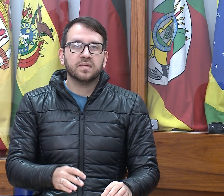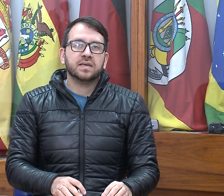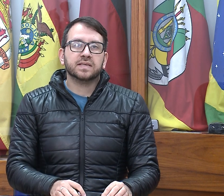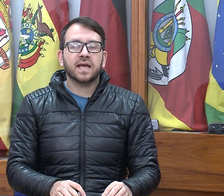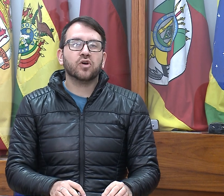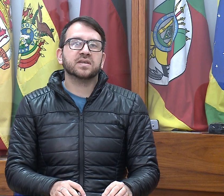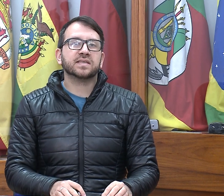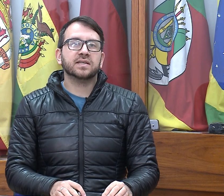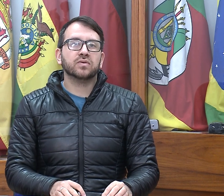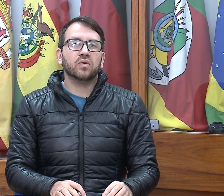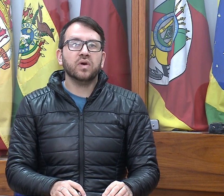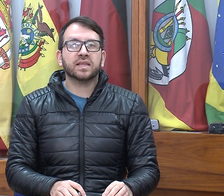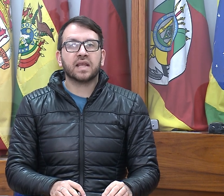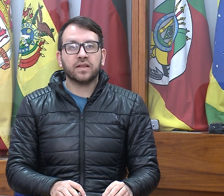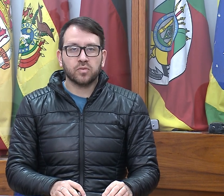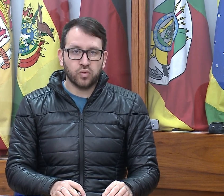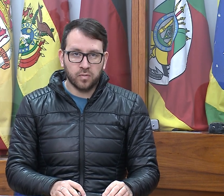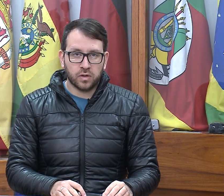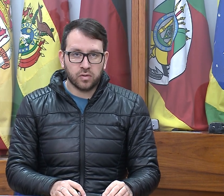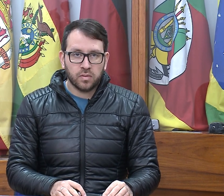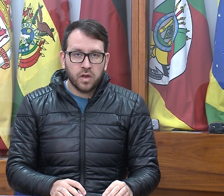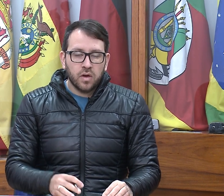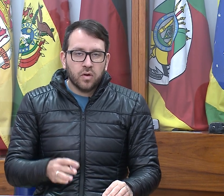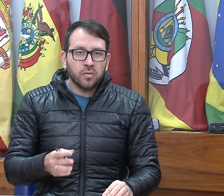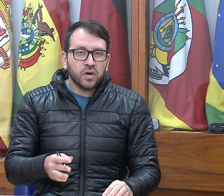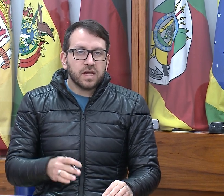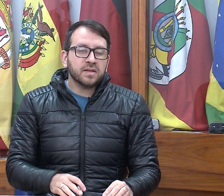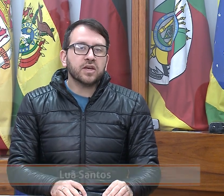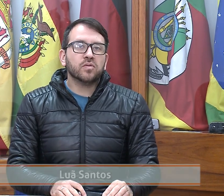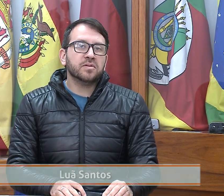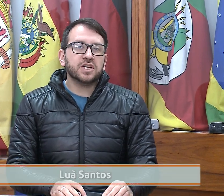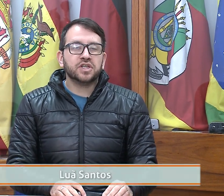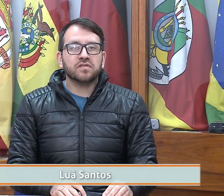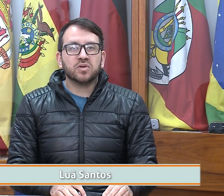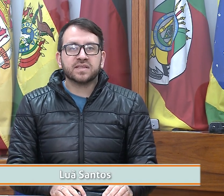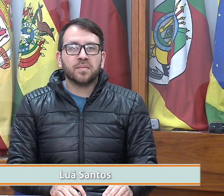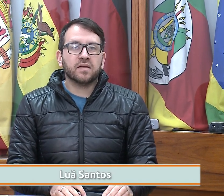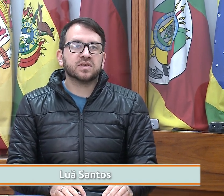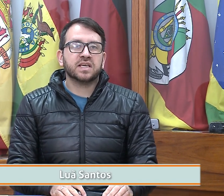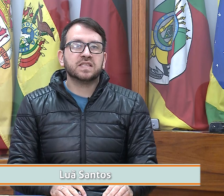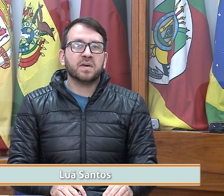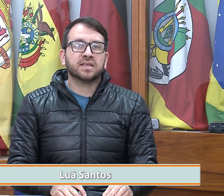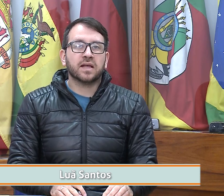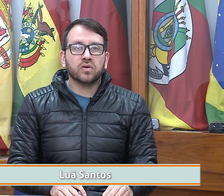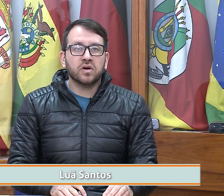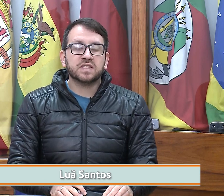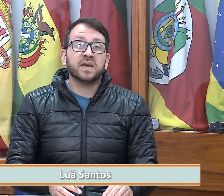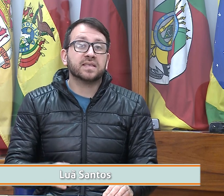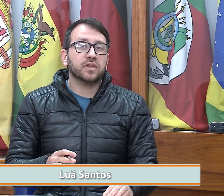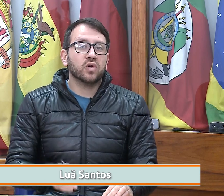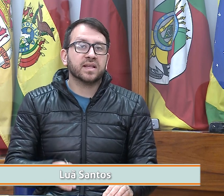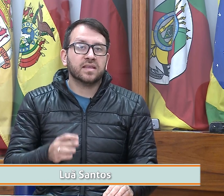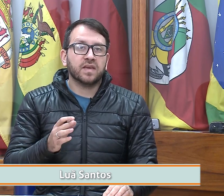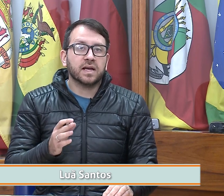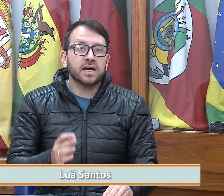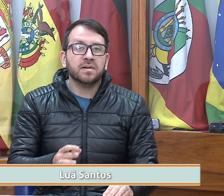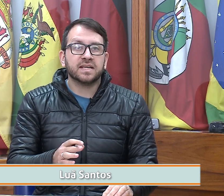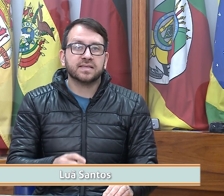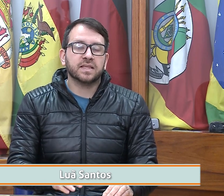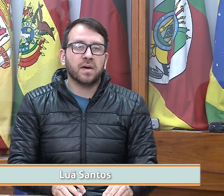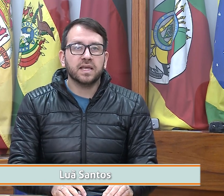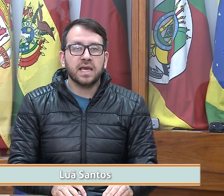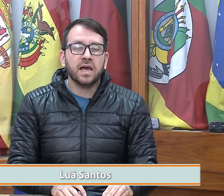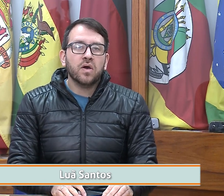Olá está começando o retrato público o programa tem como objetivo mostrar para vocês espectadores espectador da TV